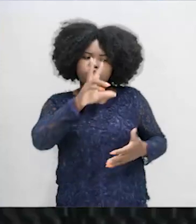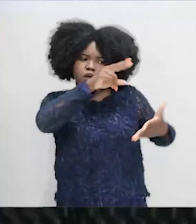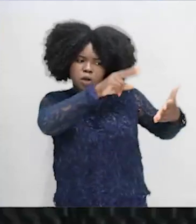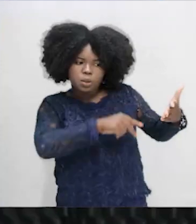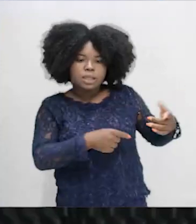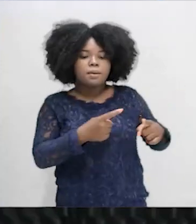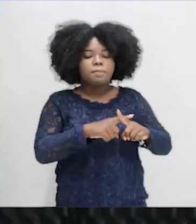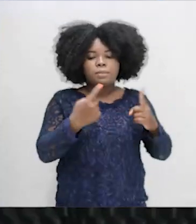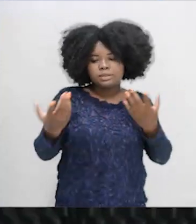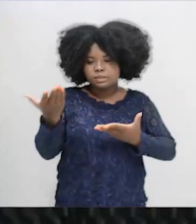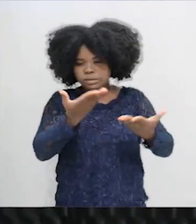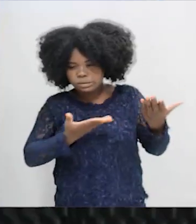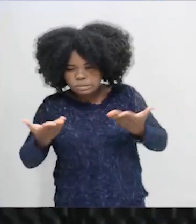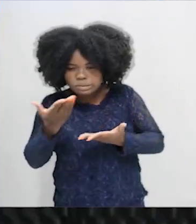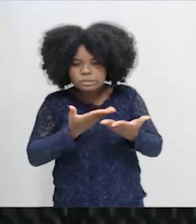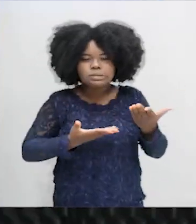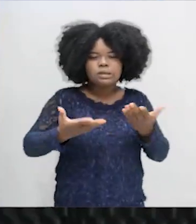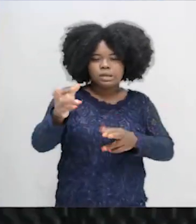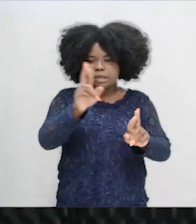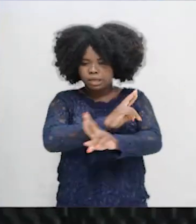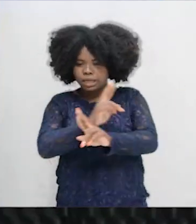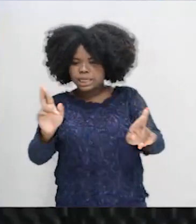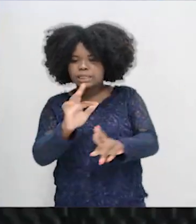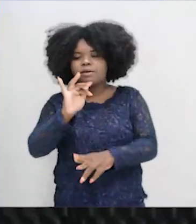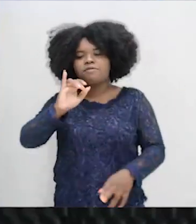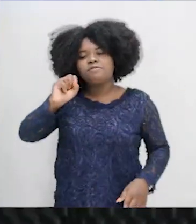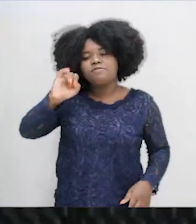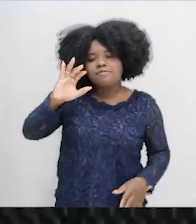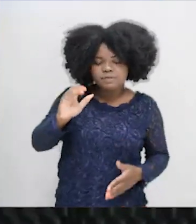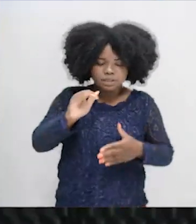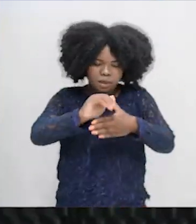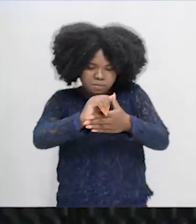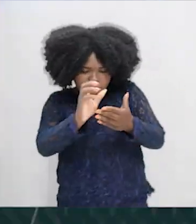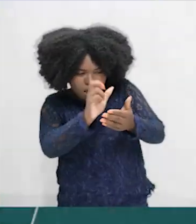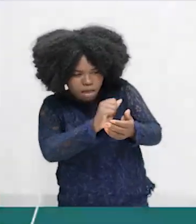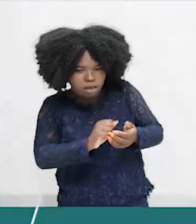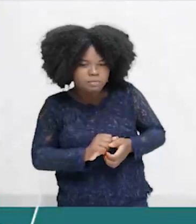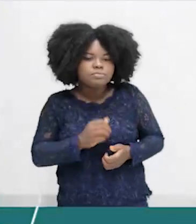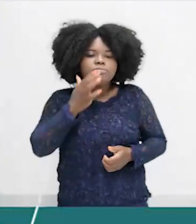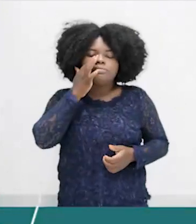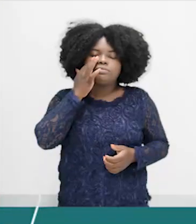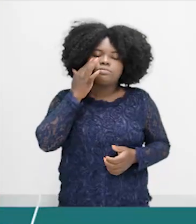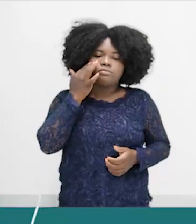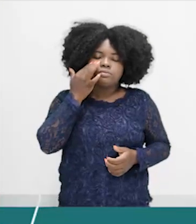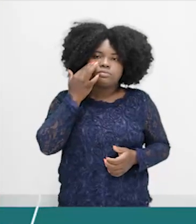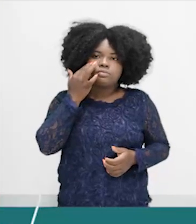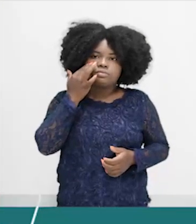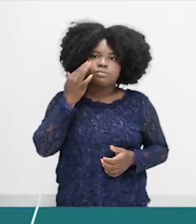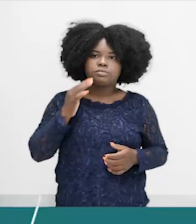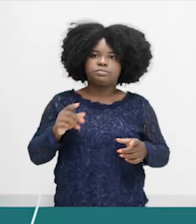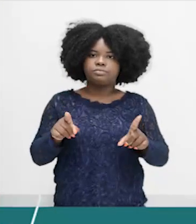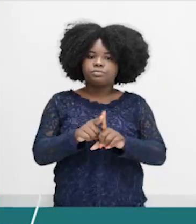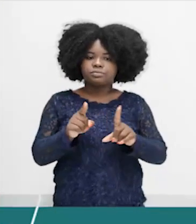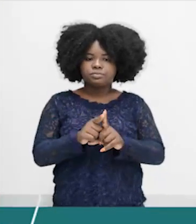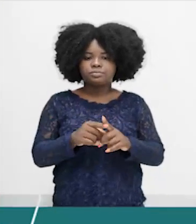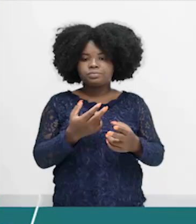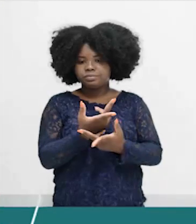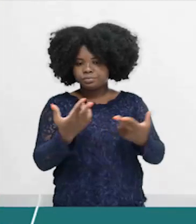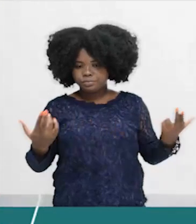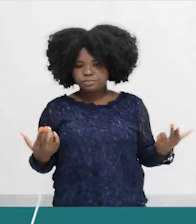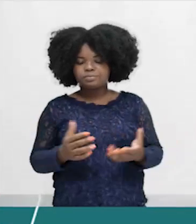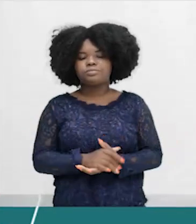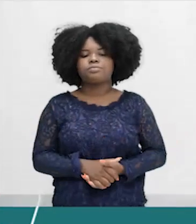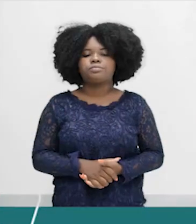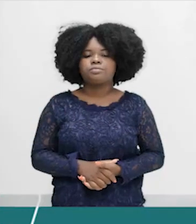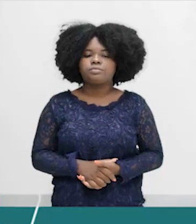interação física. É uma coisa extremamente agradável. Eu sei que muita gente concorda com o que eu estou falando. Bom, essas diversidades